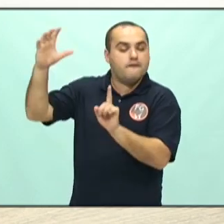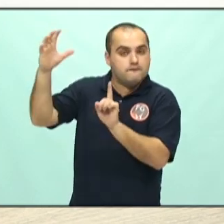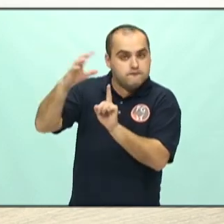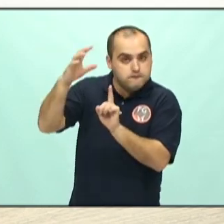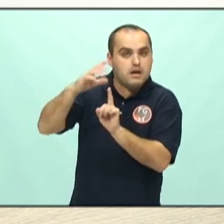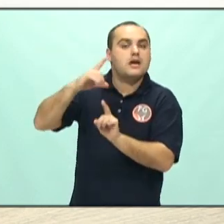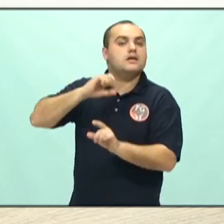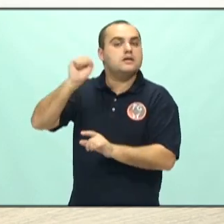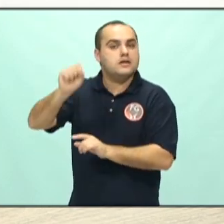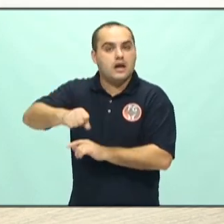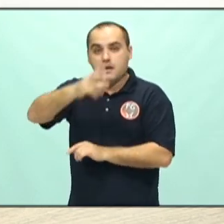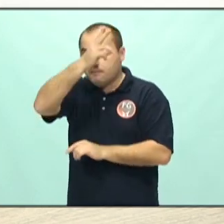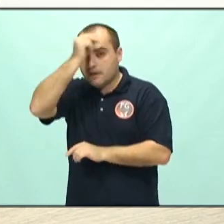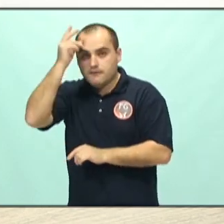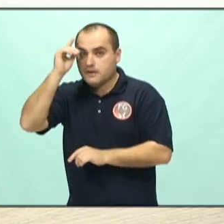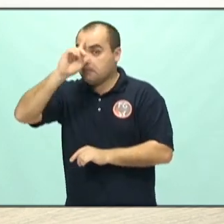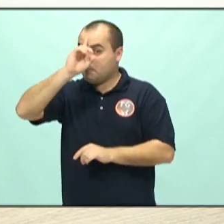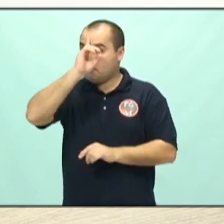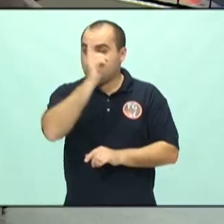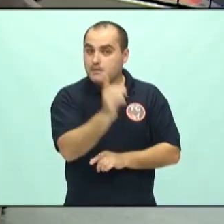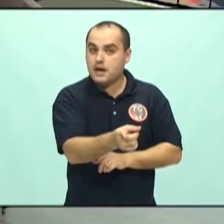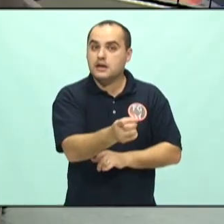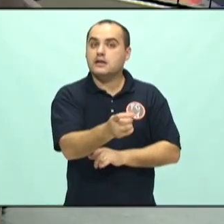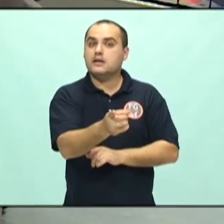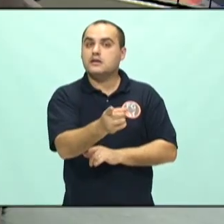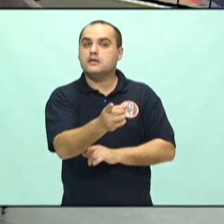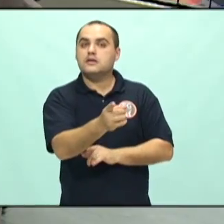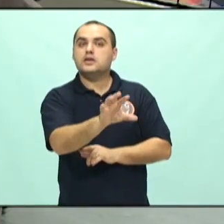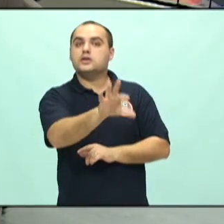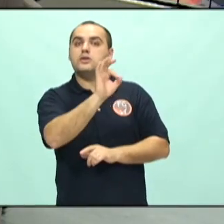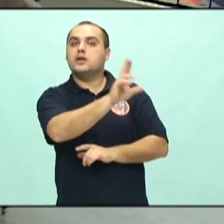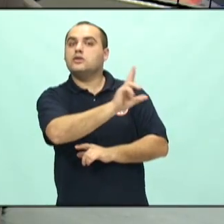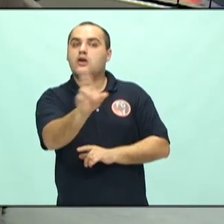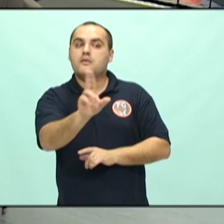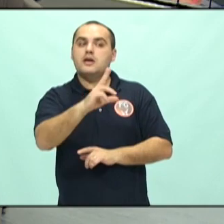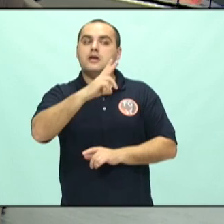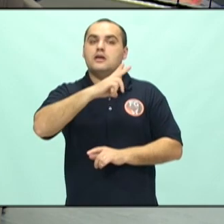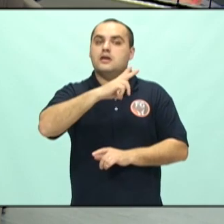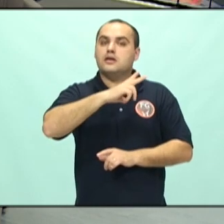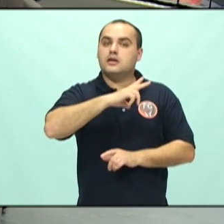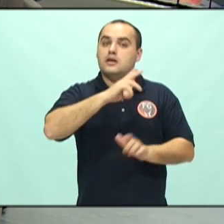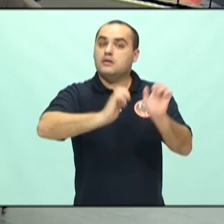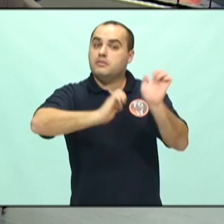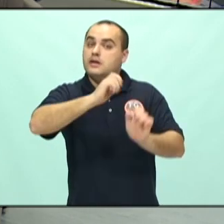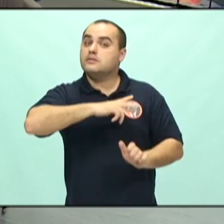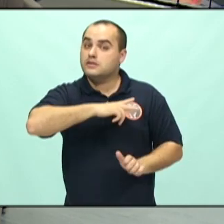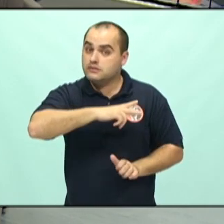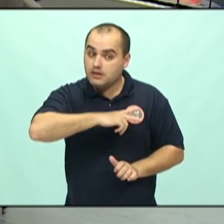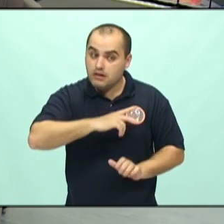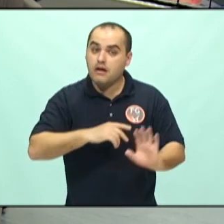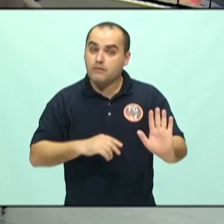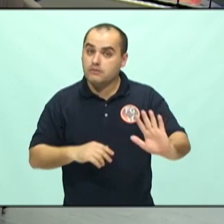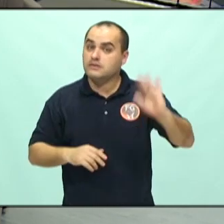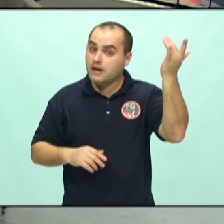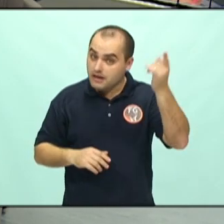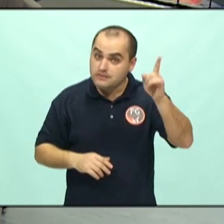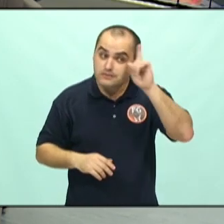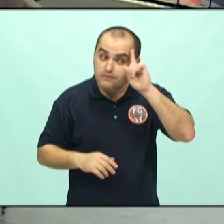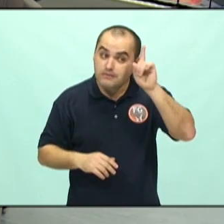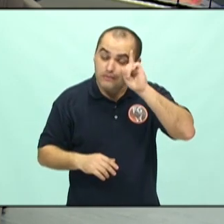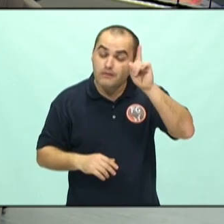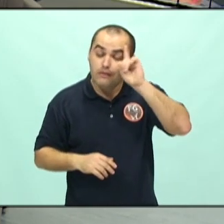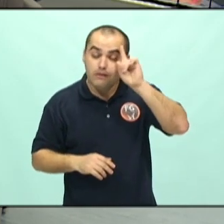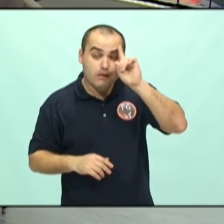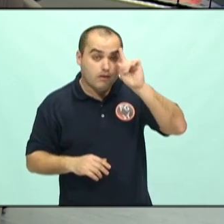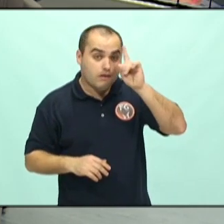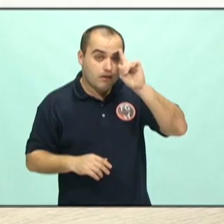prefeitos mandarem nomear pessoas em empresas terceirizadas. Isso acontece, não é novidade, não, acontece todo santo dia.